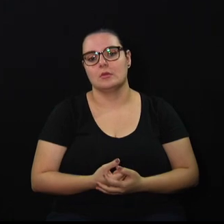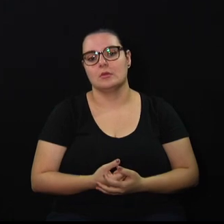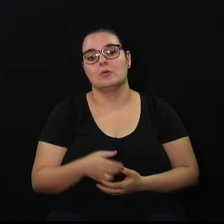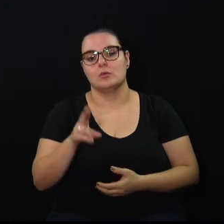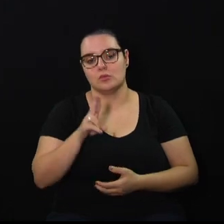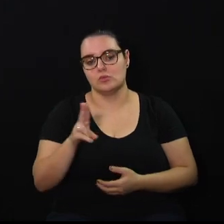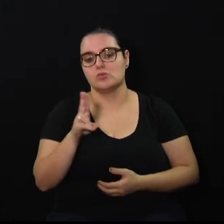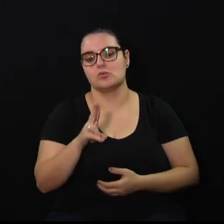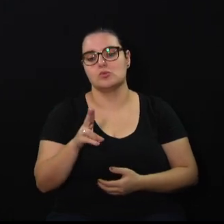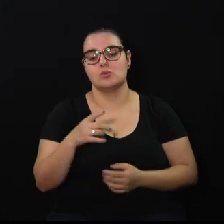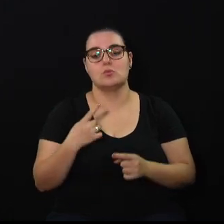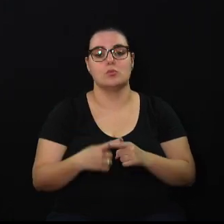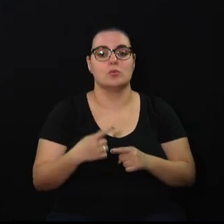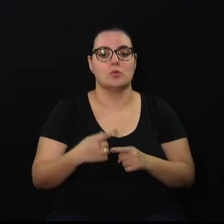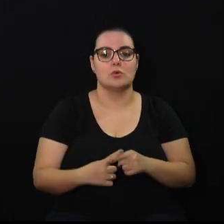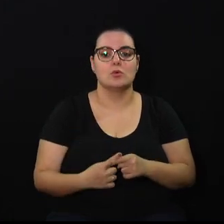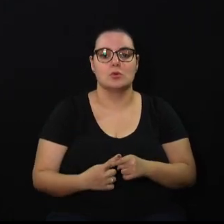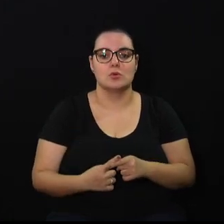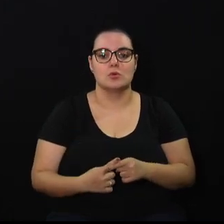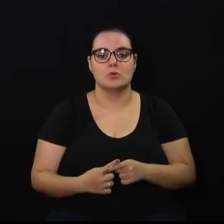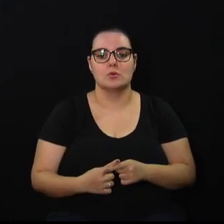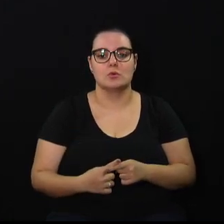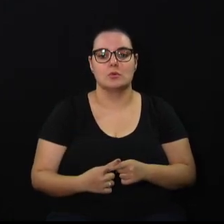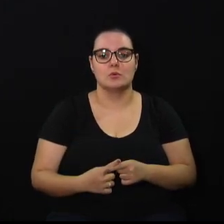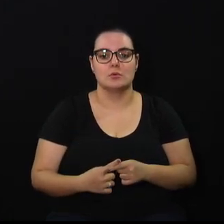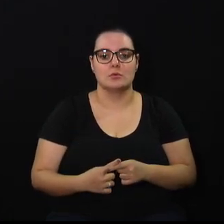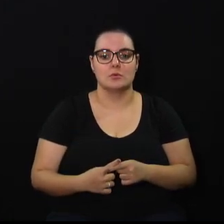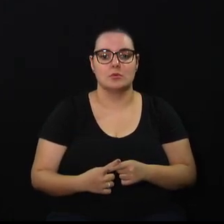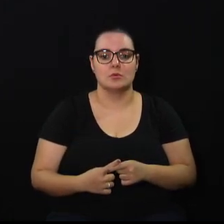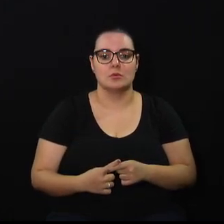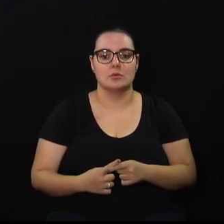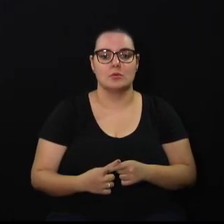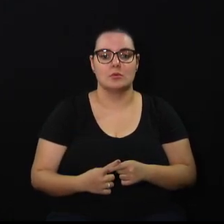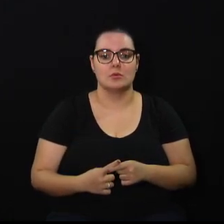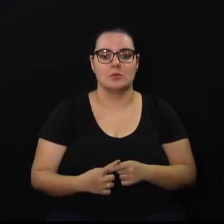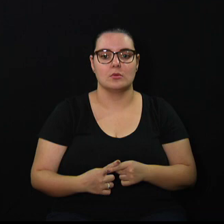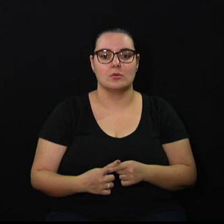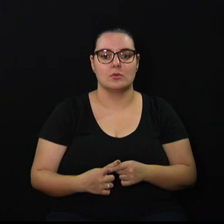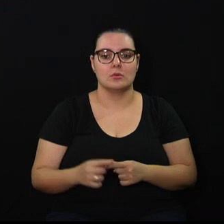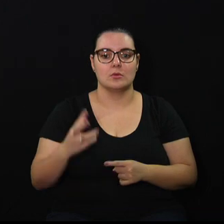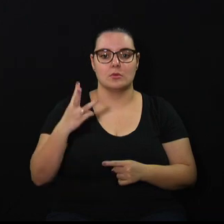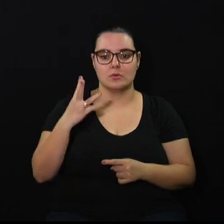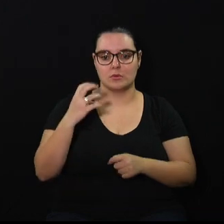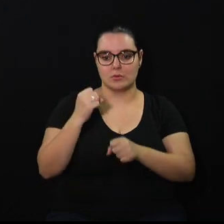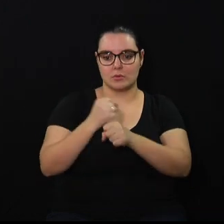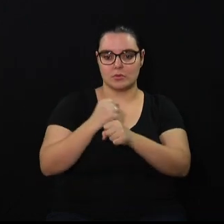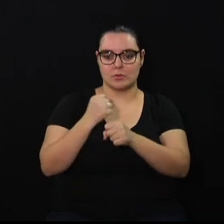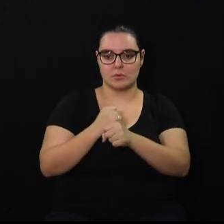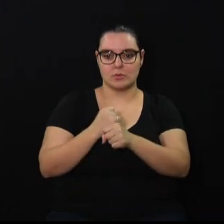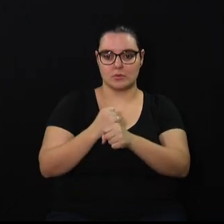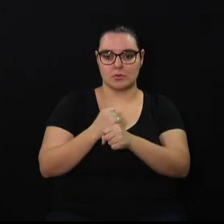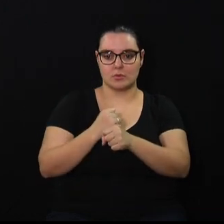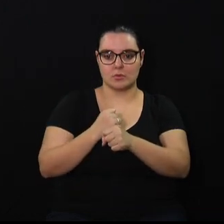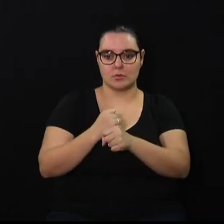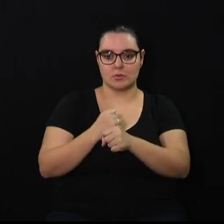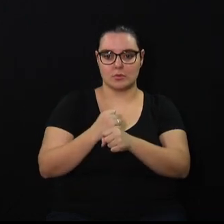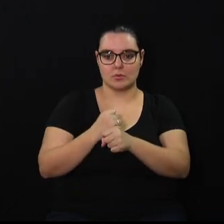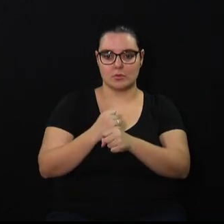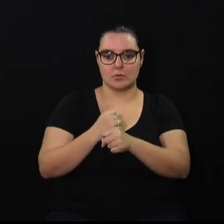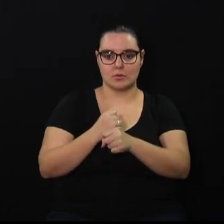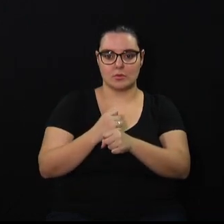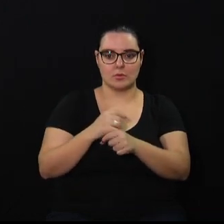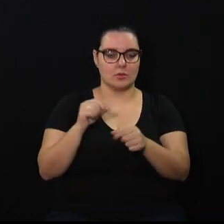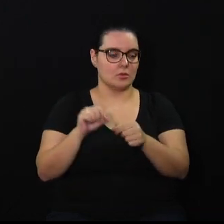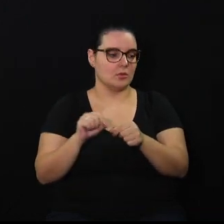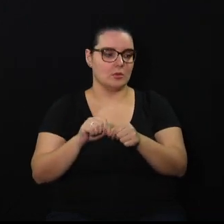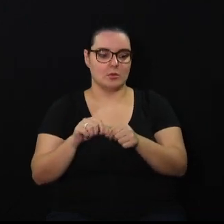eu já desde os três anos mesmo que a integração sensorial eu saindo bem eu não faço integração sensorial